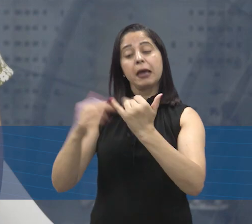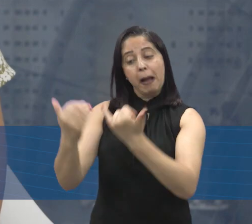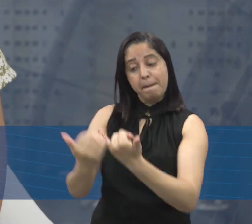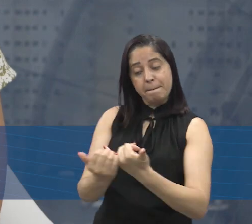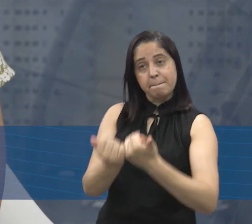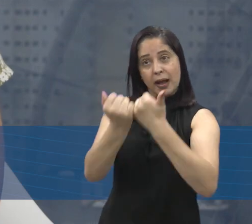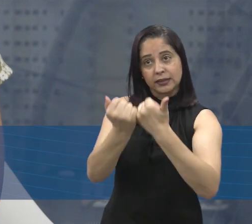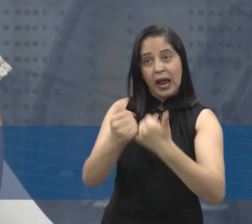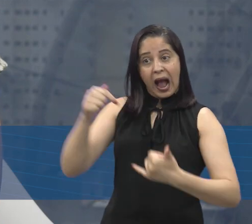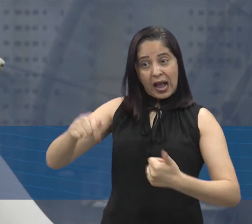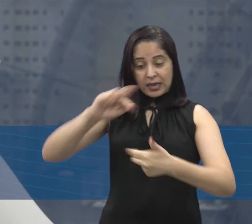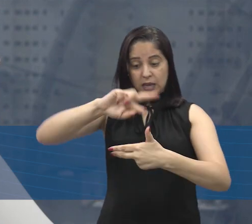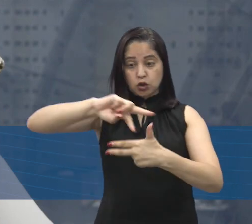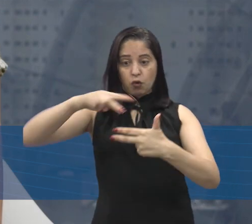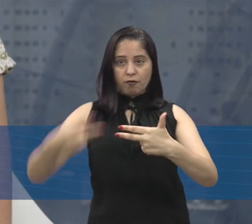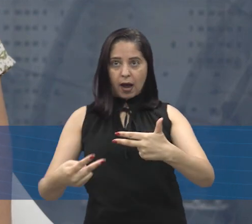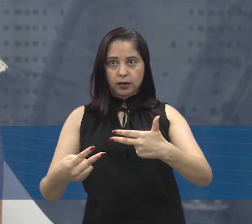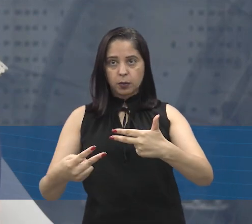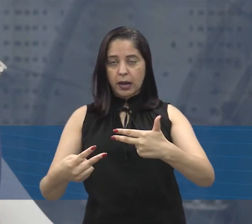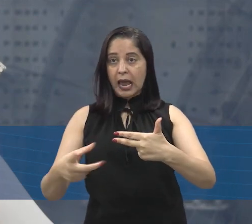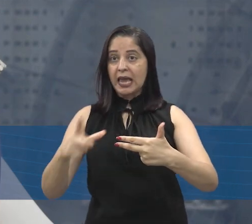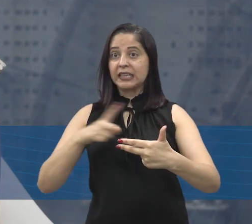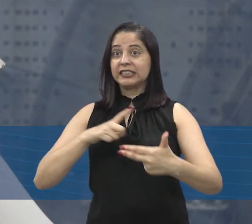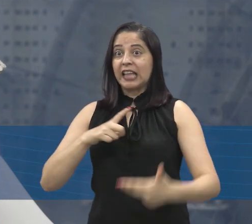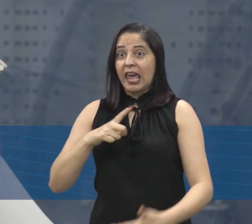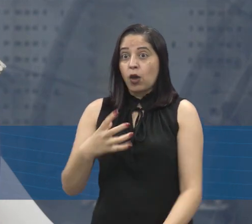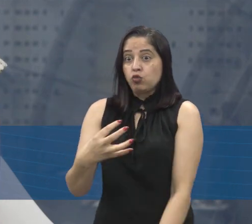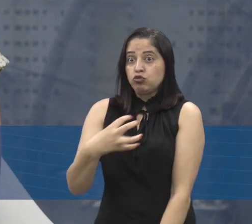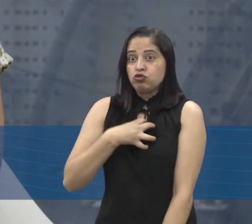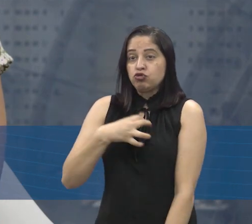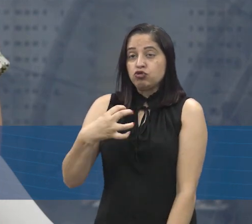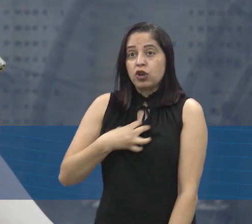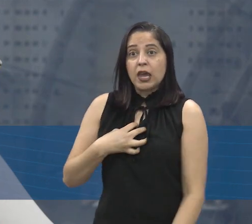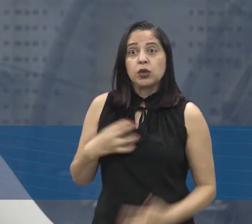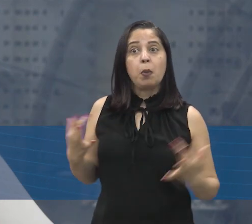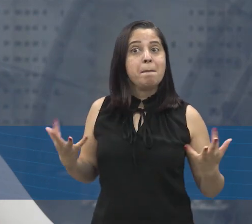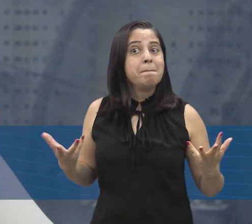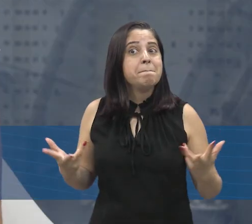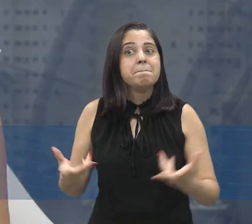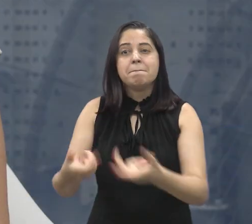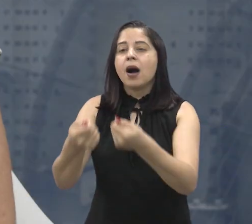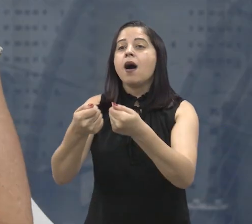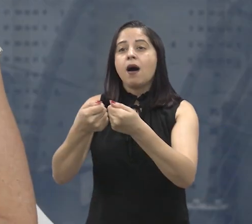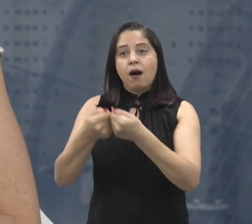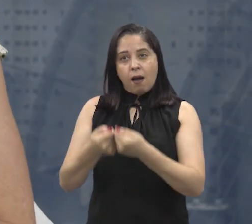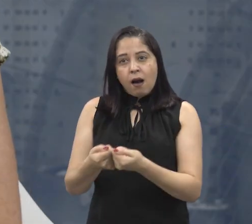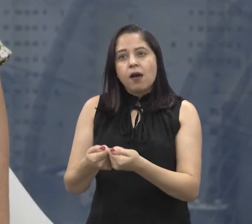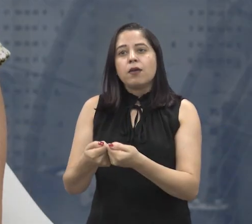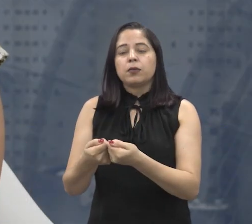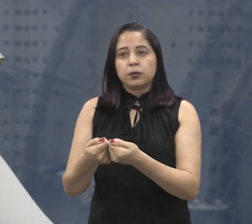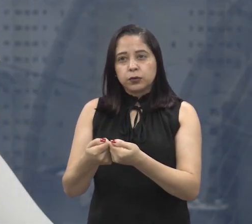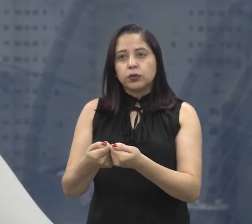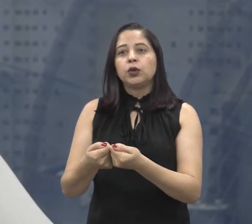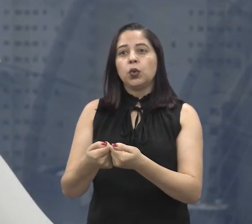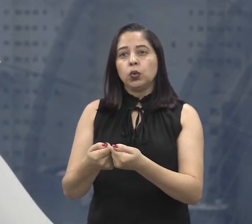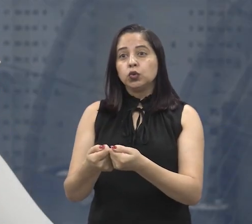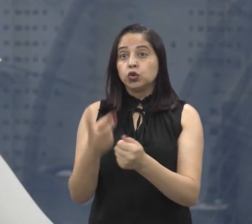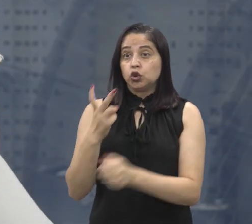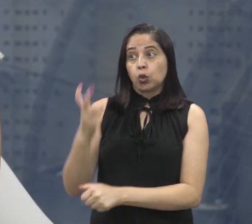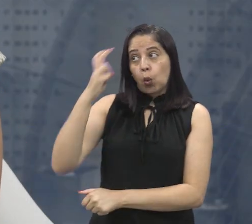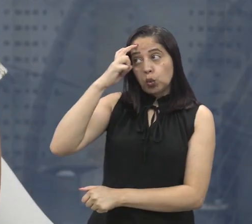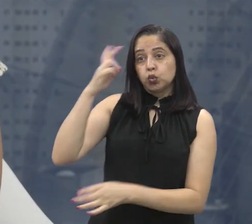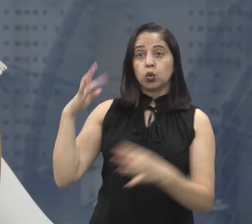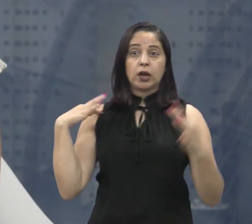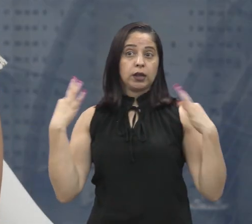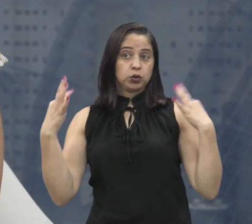de cultura, né, de uma potência de cultura e turismo, né, a começar pelas nossas expressões